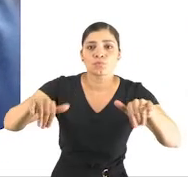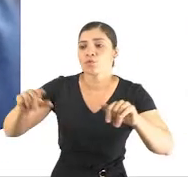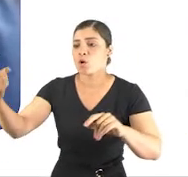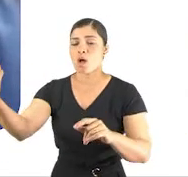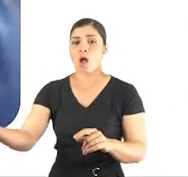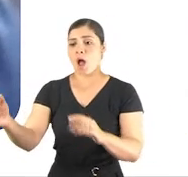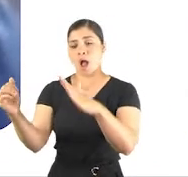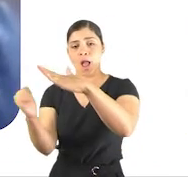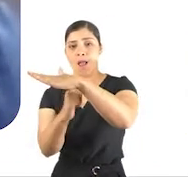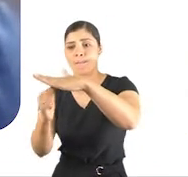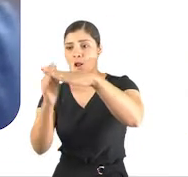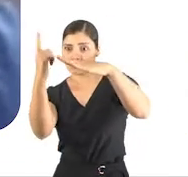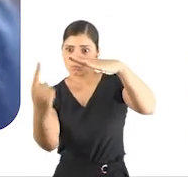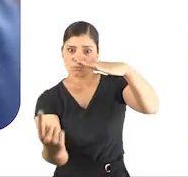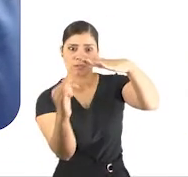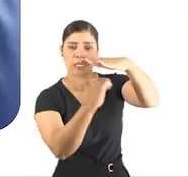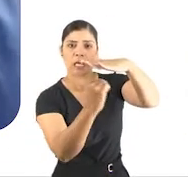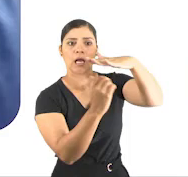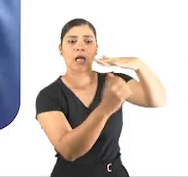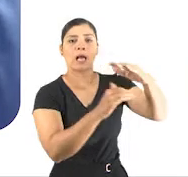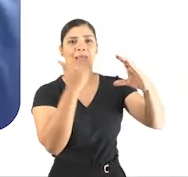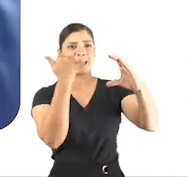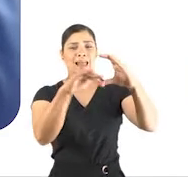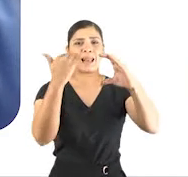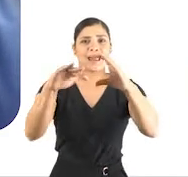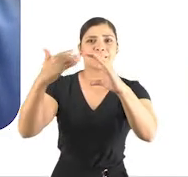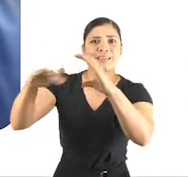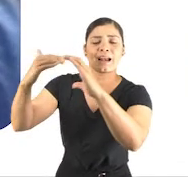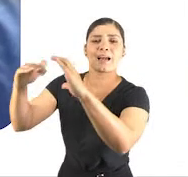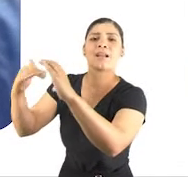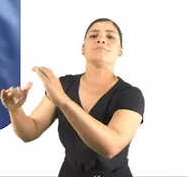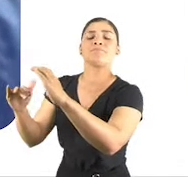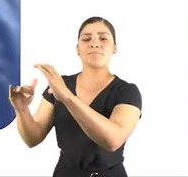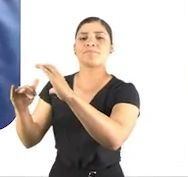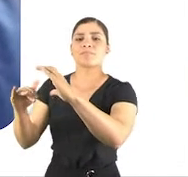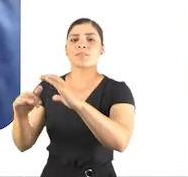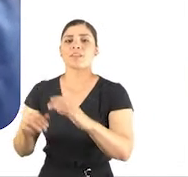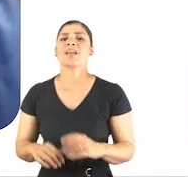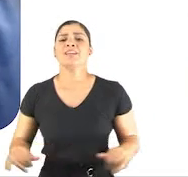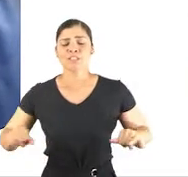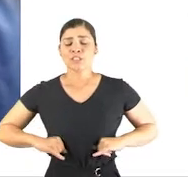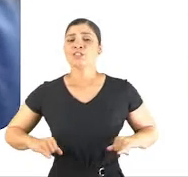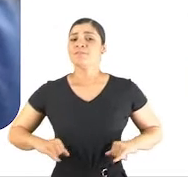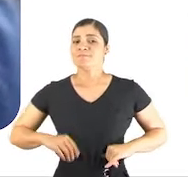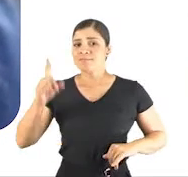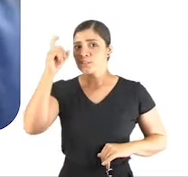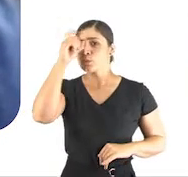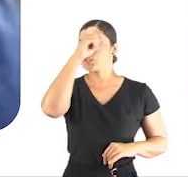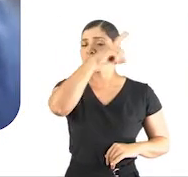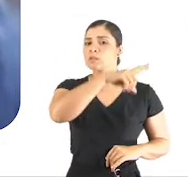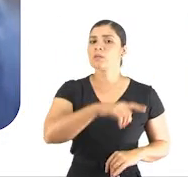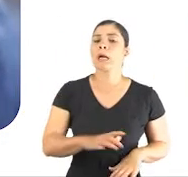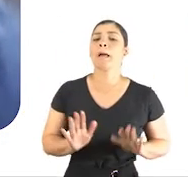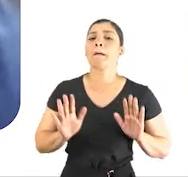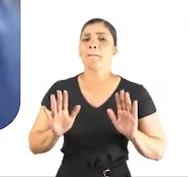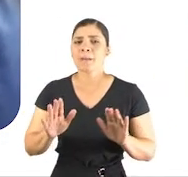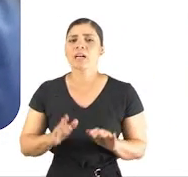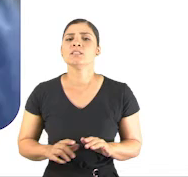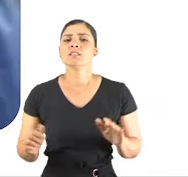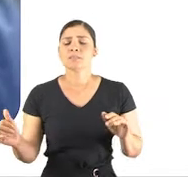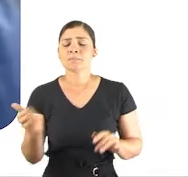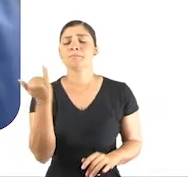via e-mail, né? Então era muito moroso isso. E principalmente a periodicidade